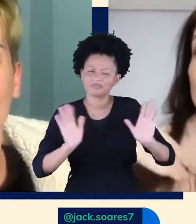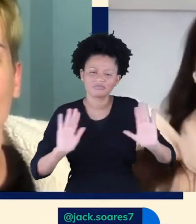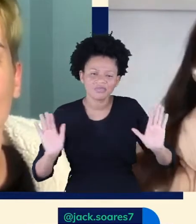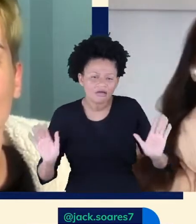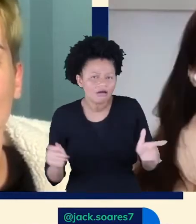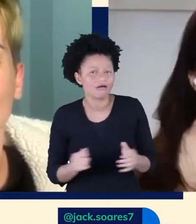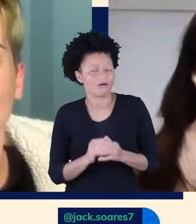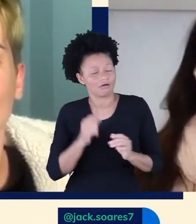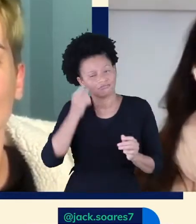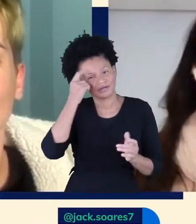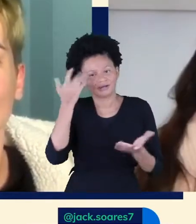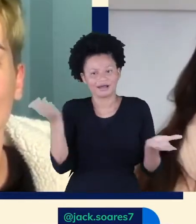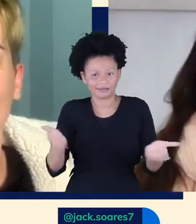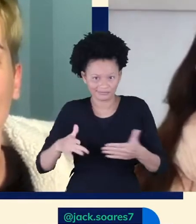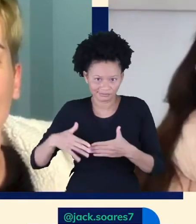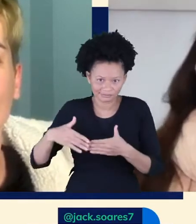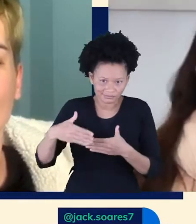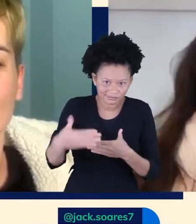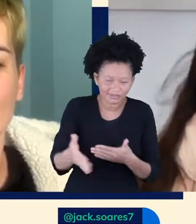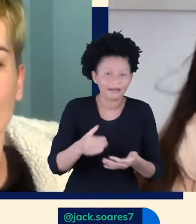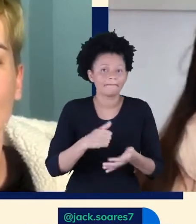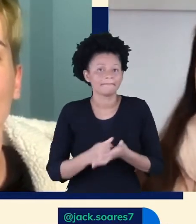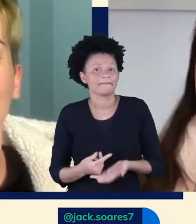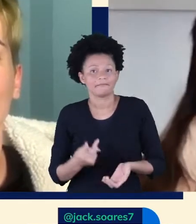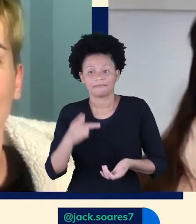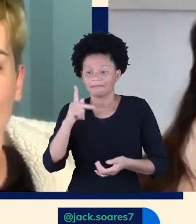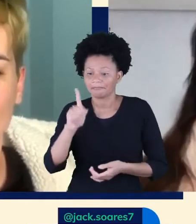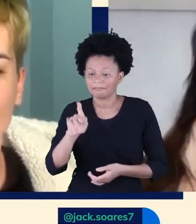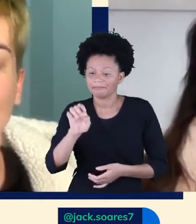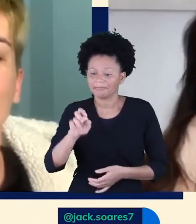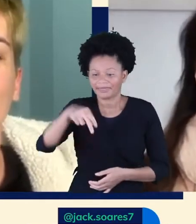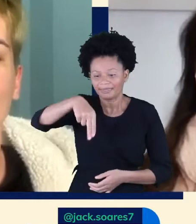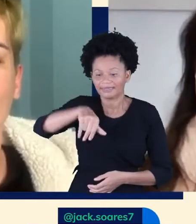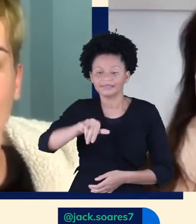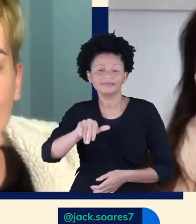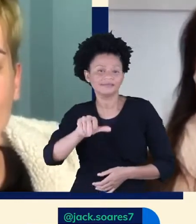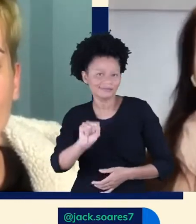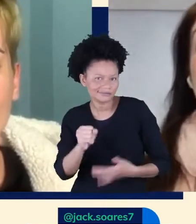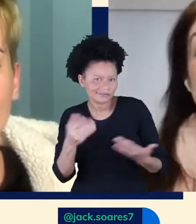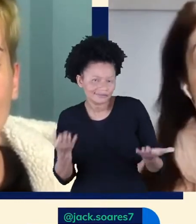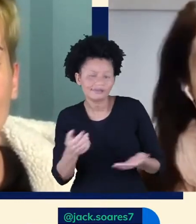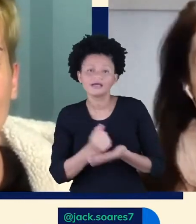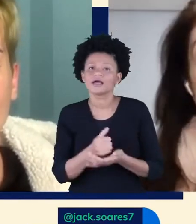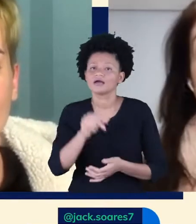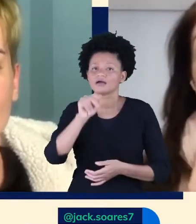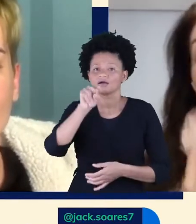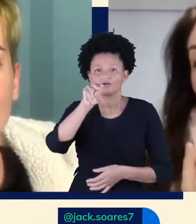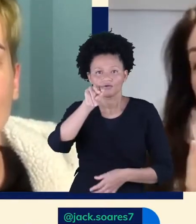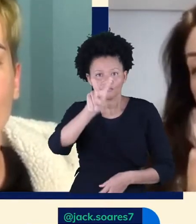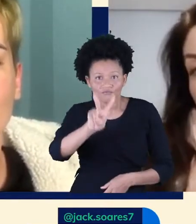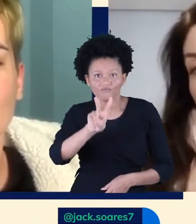que daqui a um tempo, tomara que a gente não tenha vergonha de falar pênis, vulva, tá? Mas se